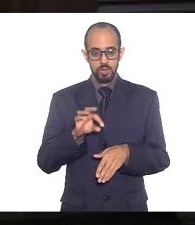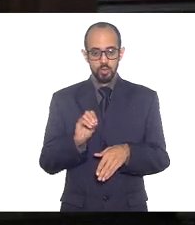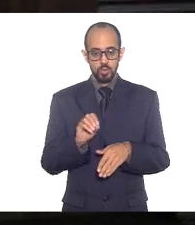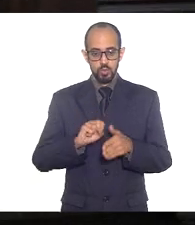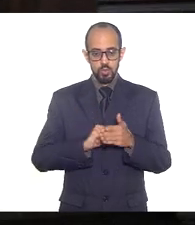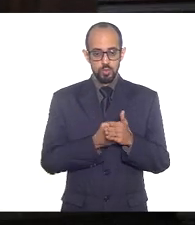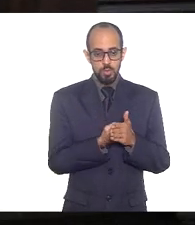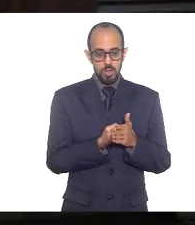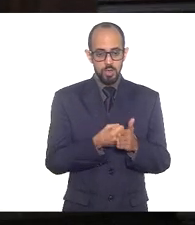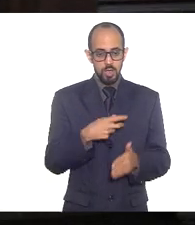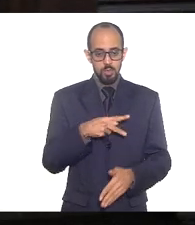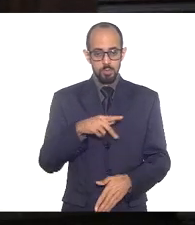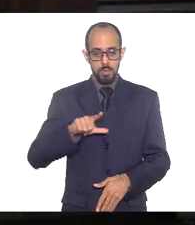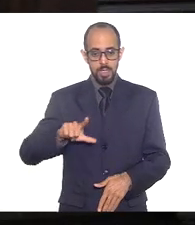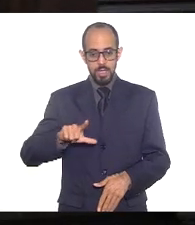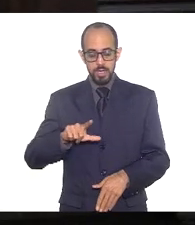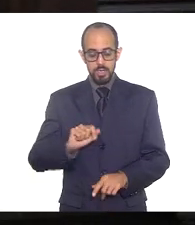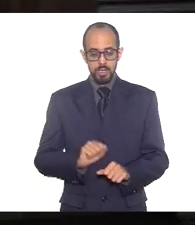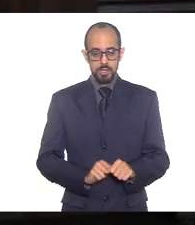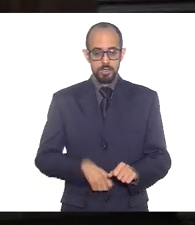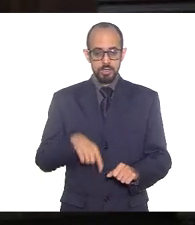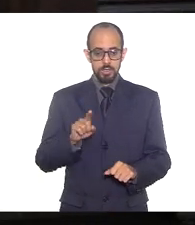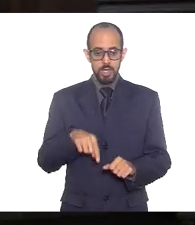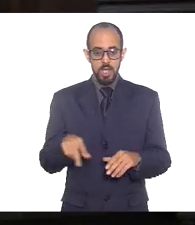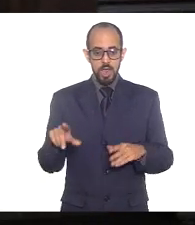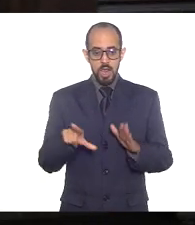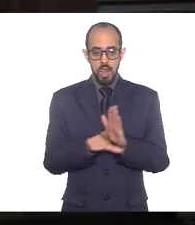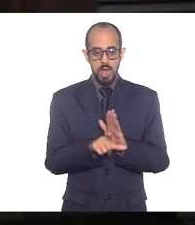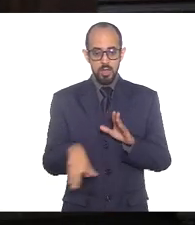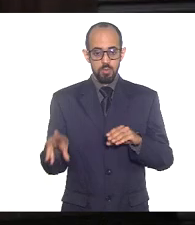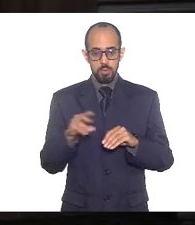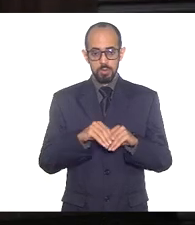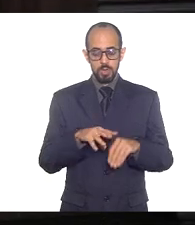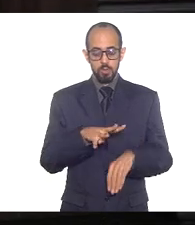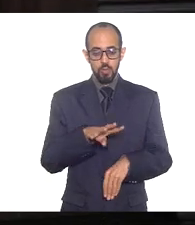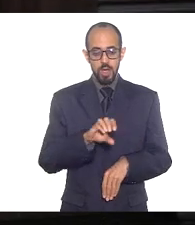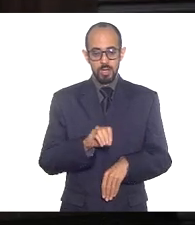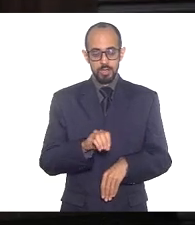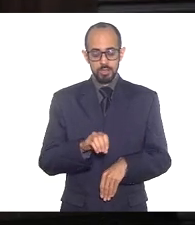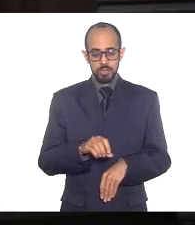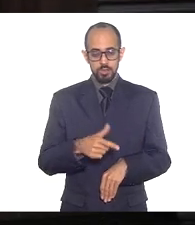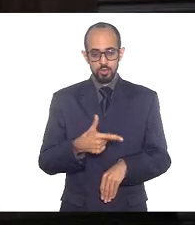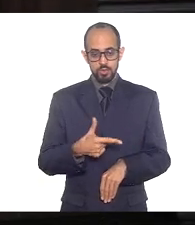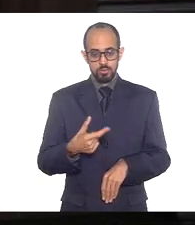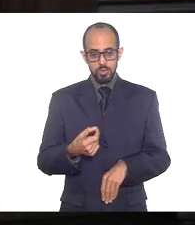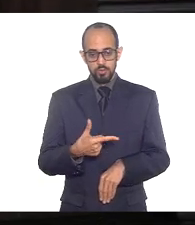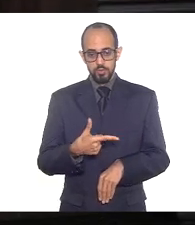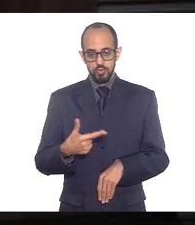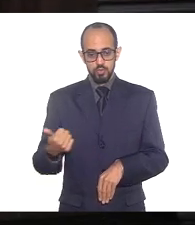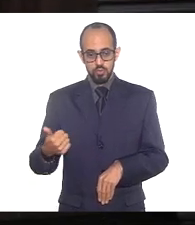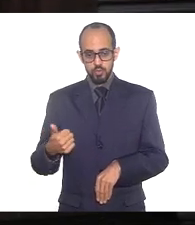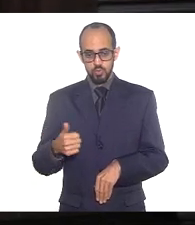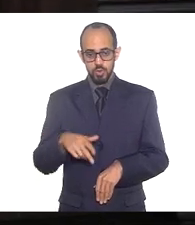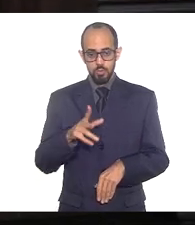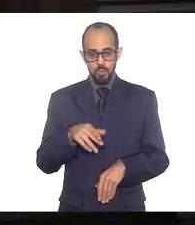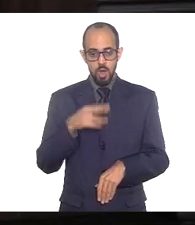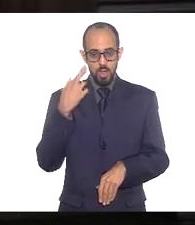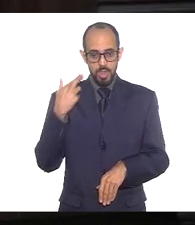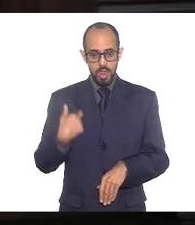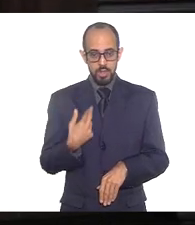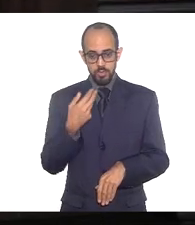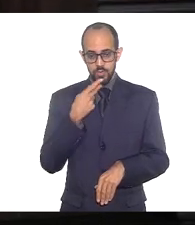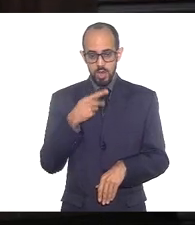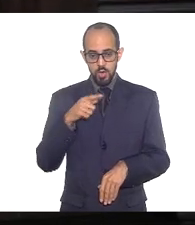a esse projeto é o projeto de lei complementar 42021 que na verdade como disse a deputada Renata